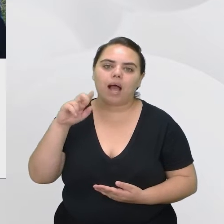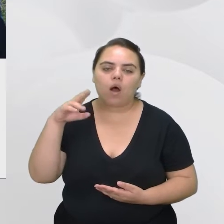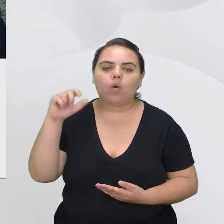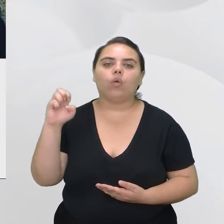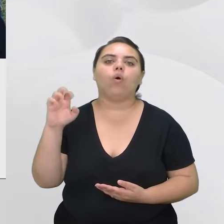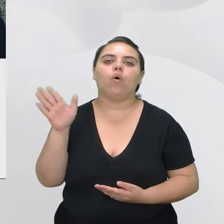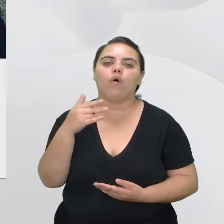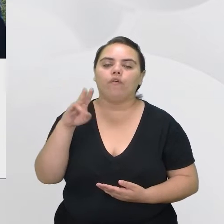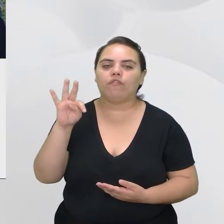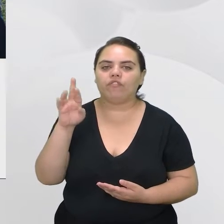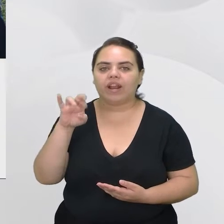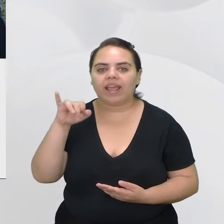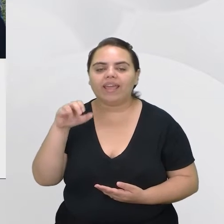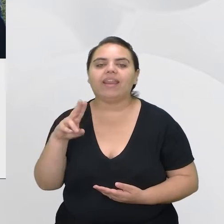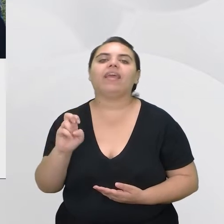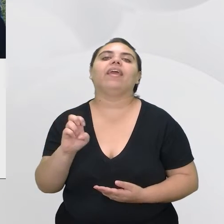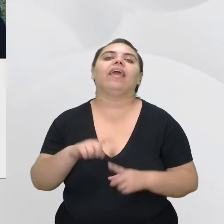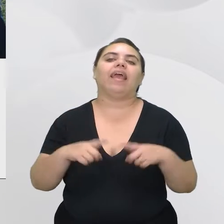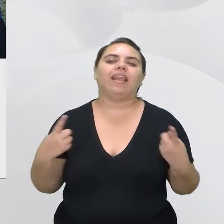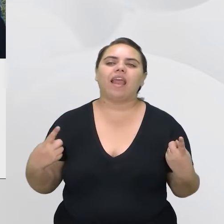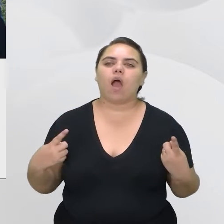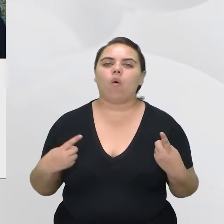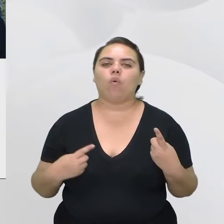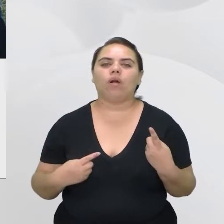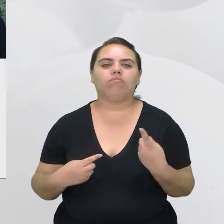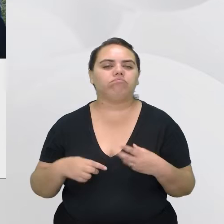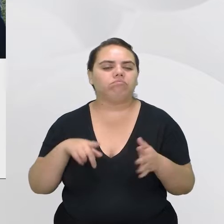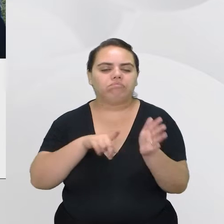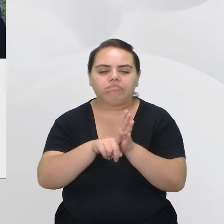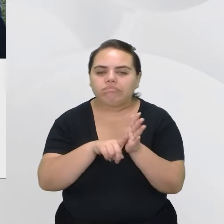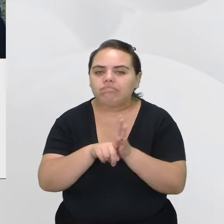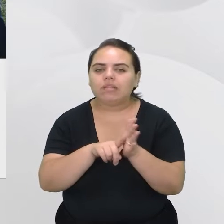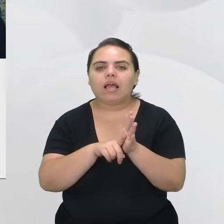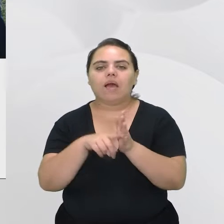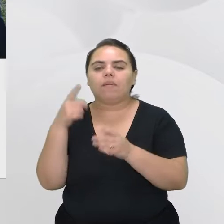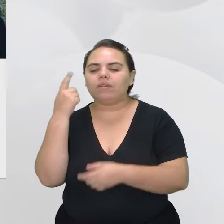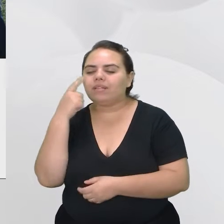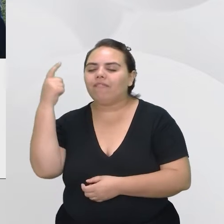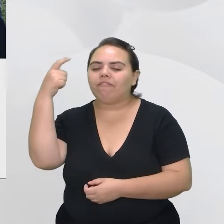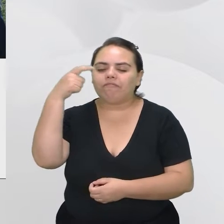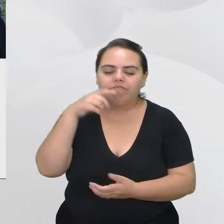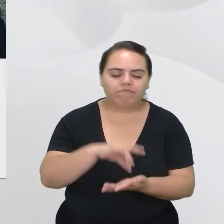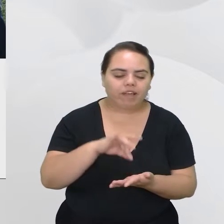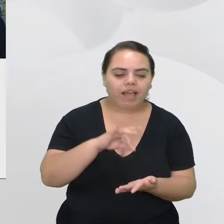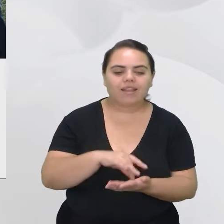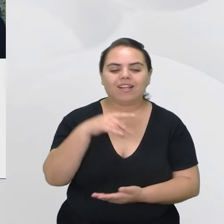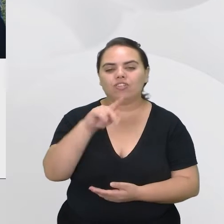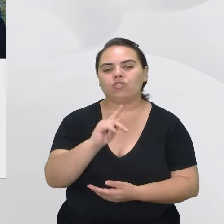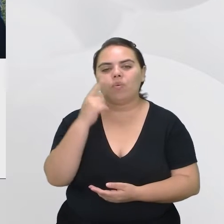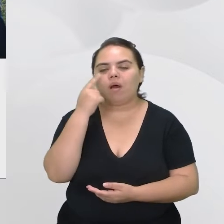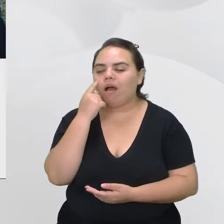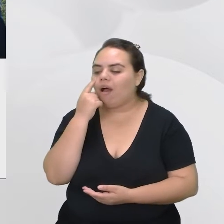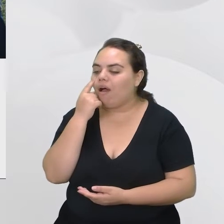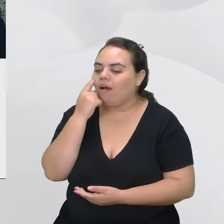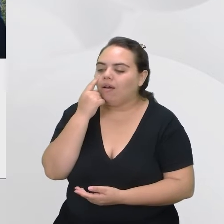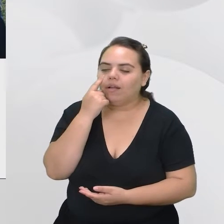leitura de mundo é um grande diagnóstico, né? O momento de se voltar para a sua realidade, fazer essa